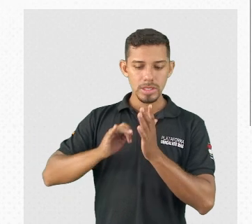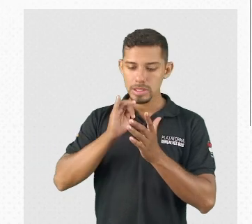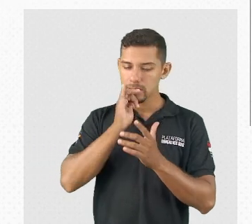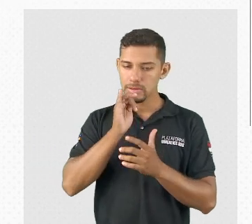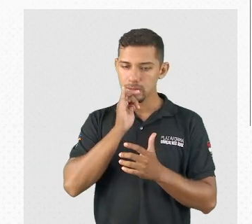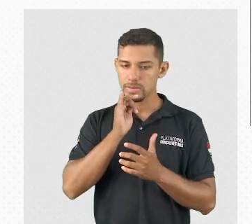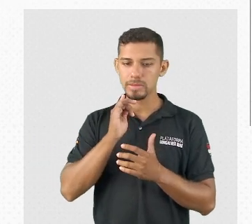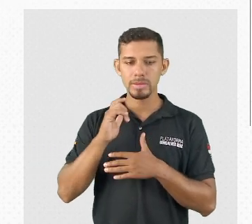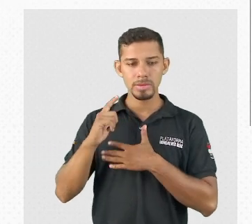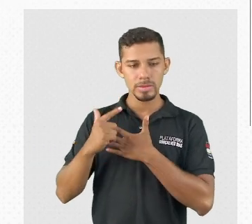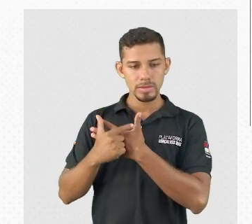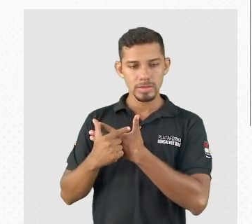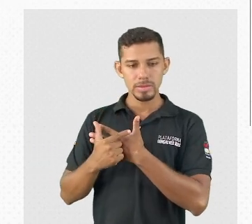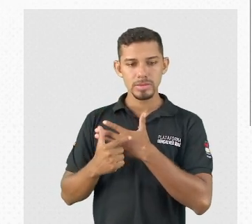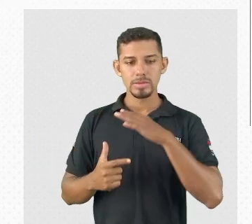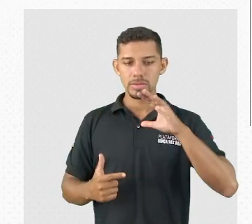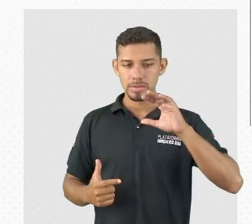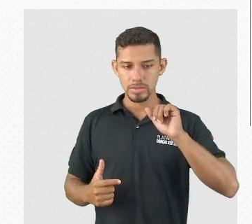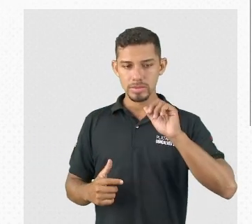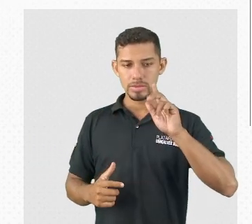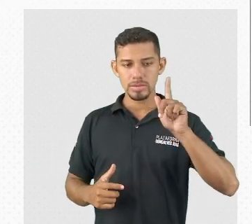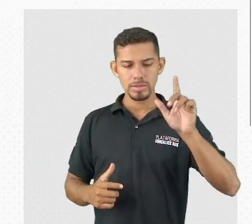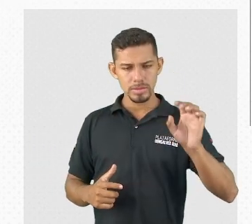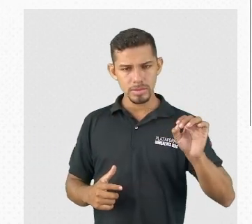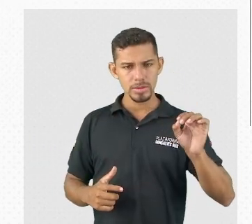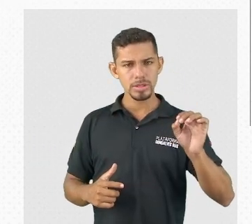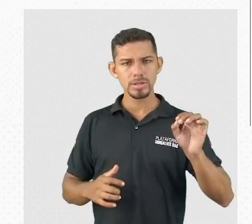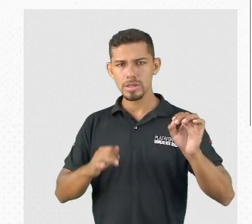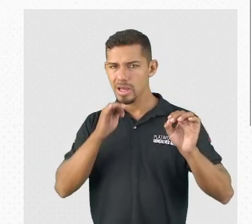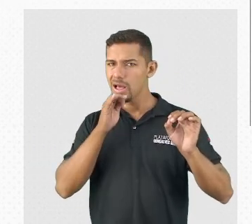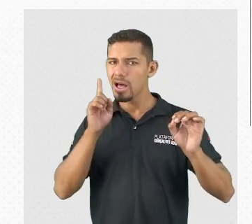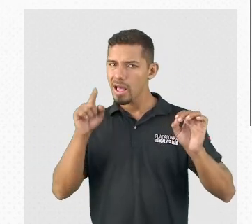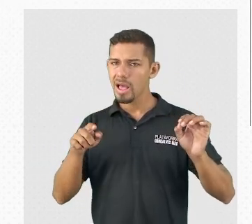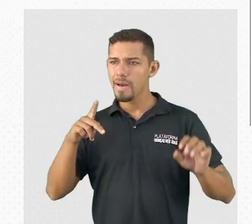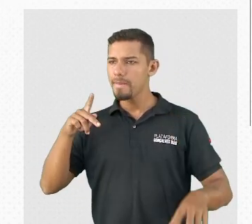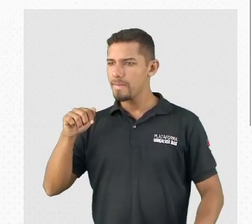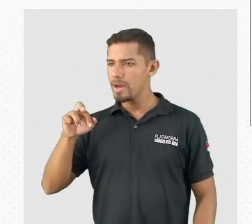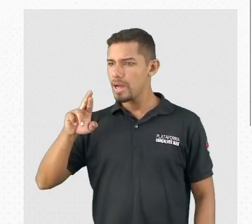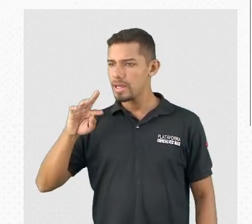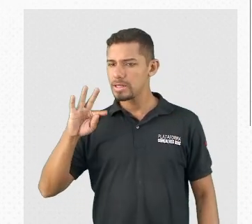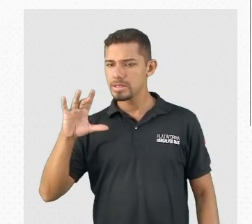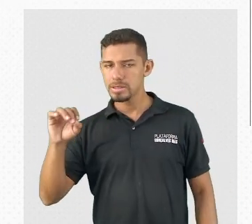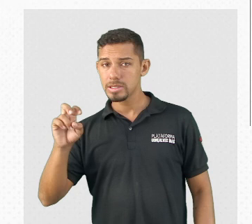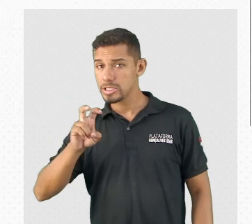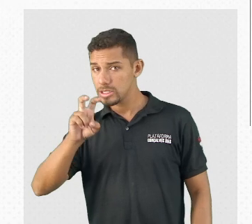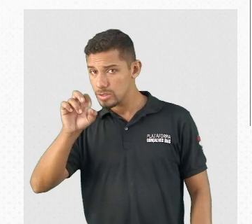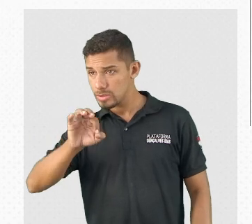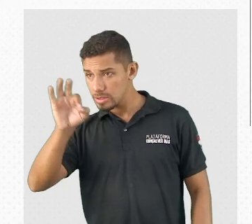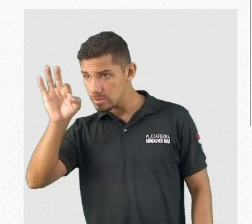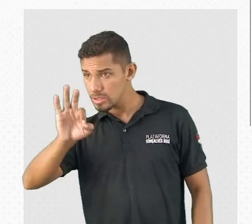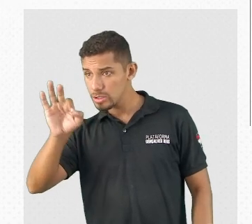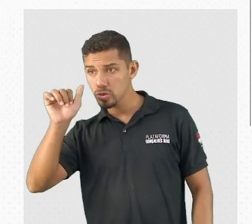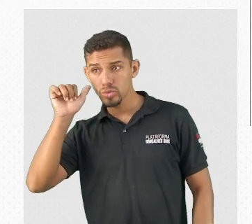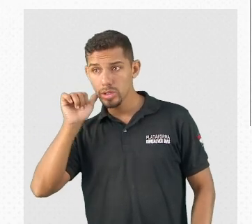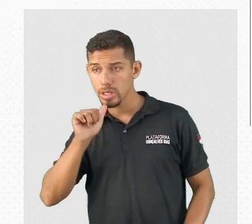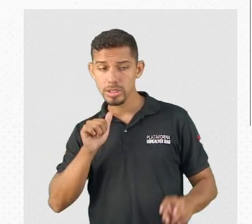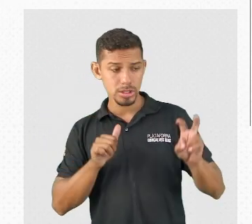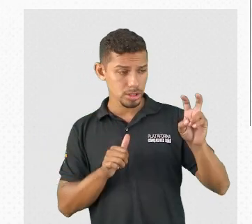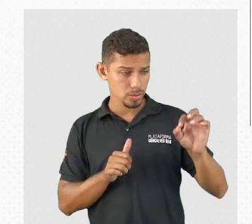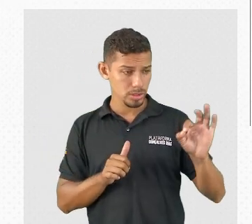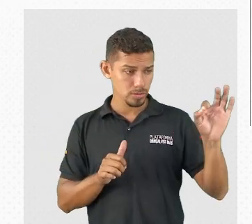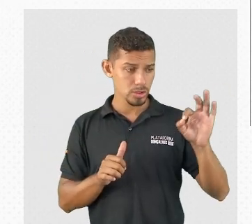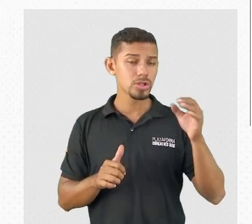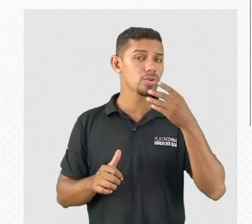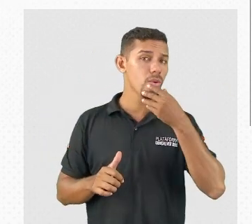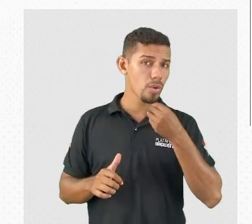os cargos de liderança, eles são paritários, ou seja, 50% mulheres e 50% homens, né? Isso